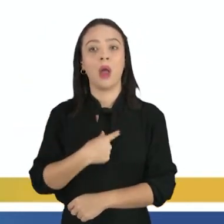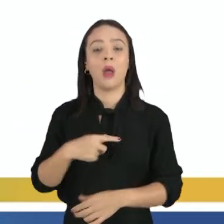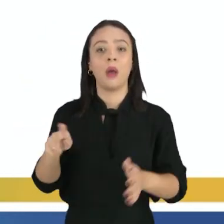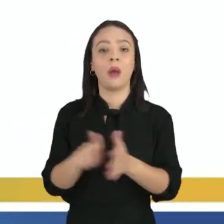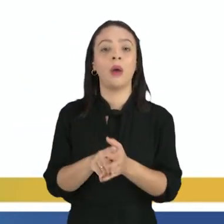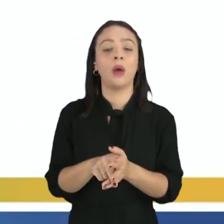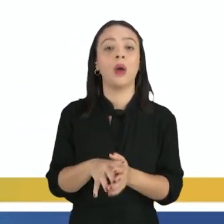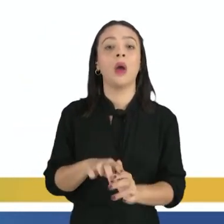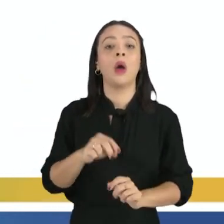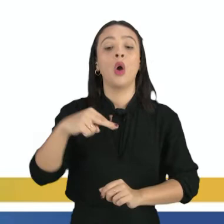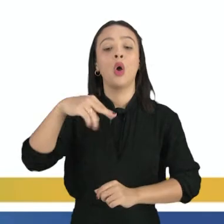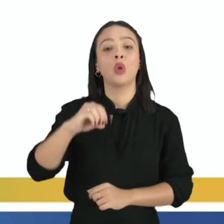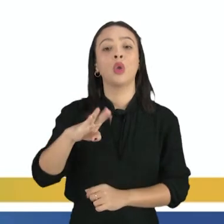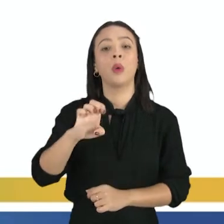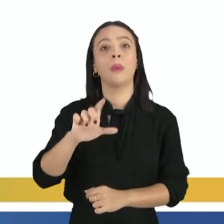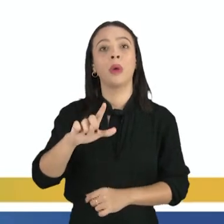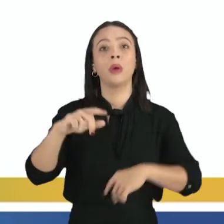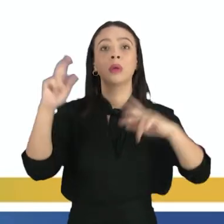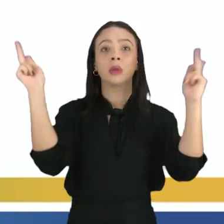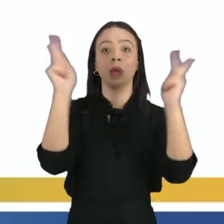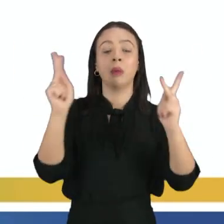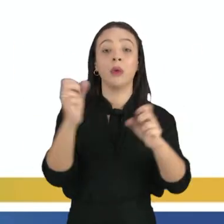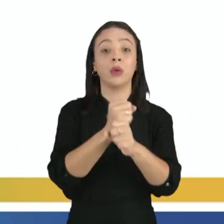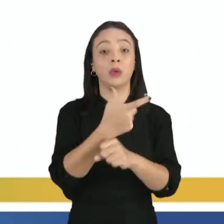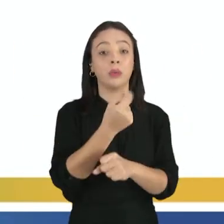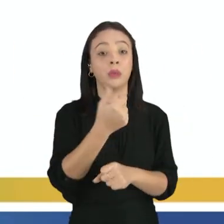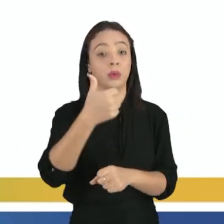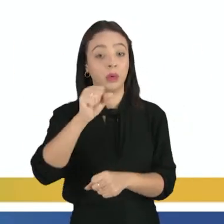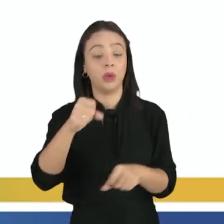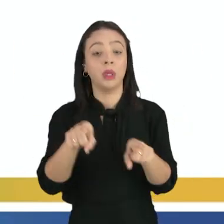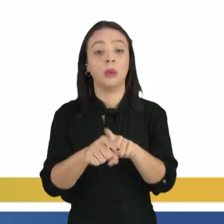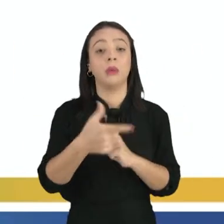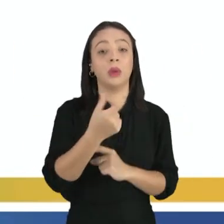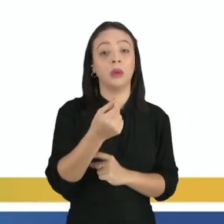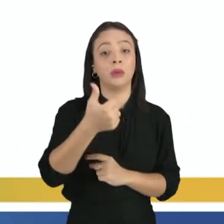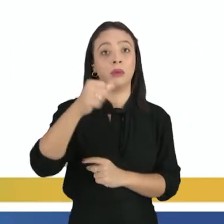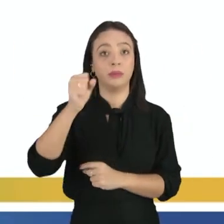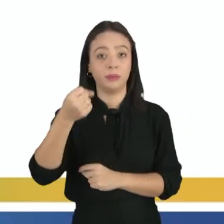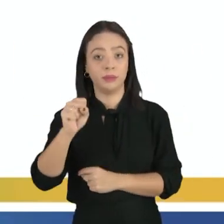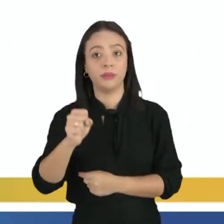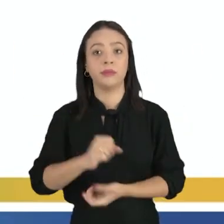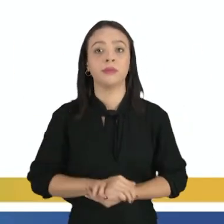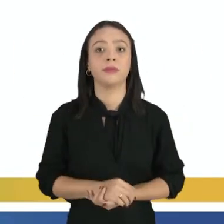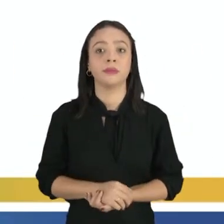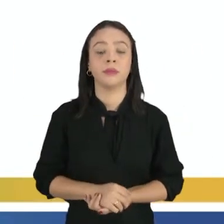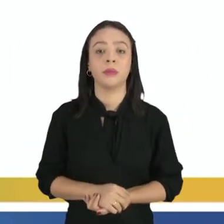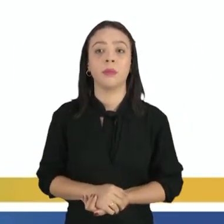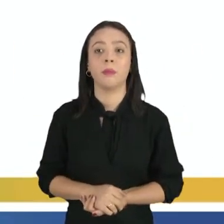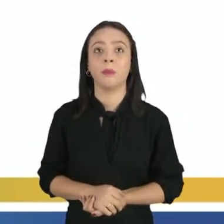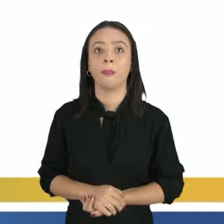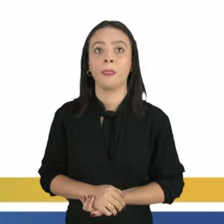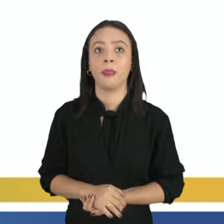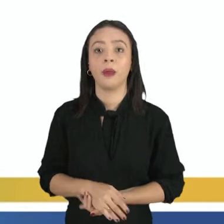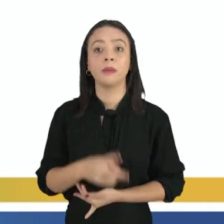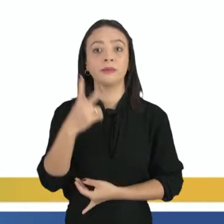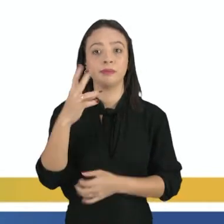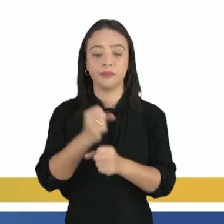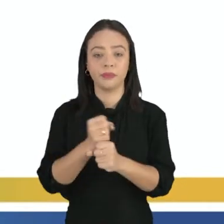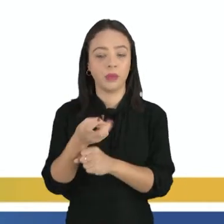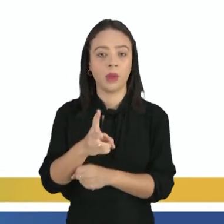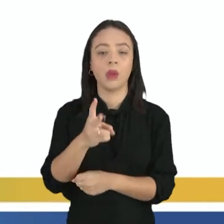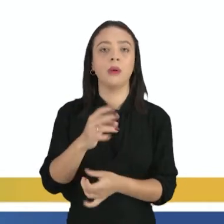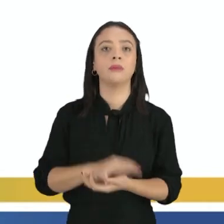por 2 vezes, né? 2018 e 2019. Ou foi 2019, 2020, mas foi 2 anos seguidos, né? Eu sei que 2019 está